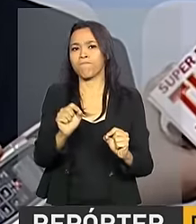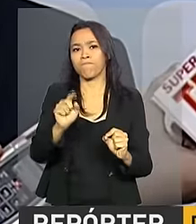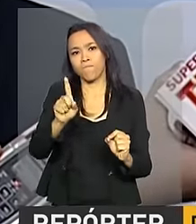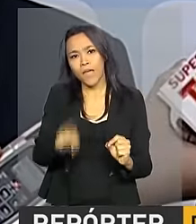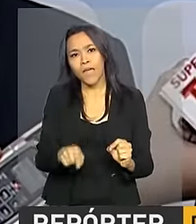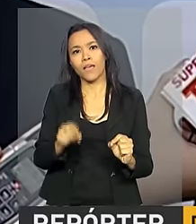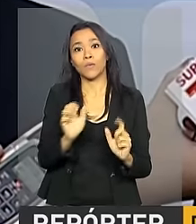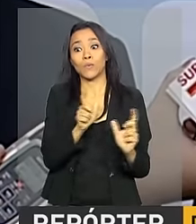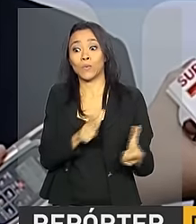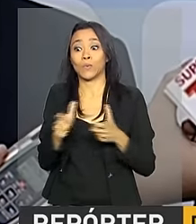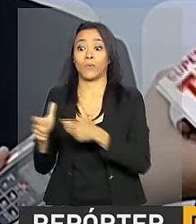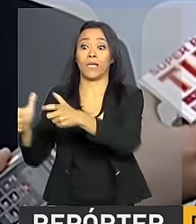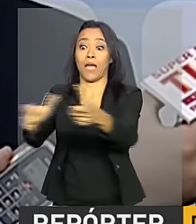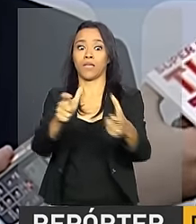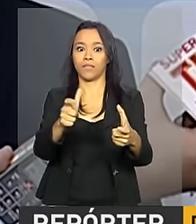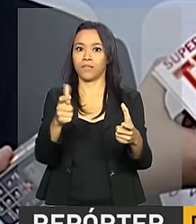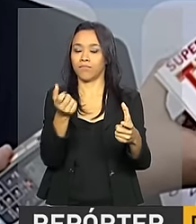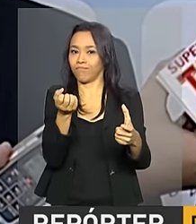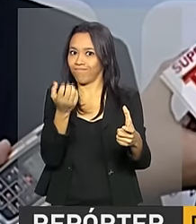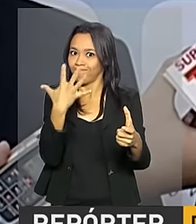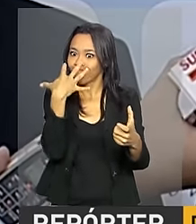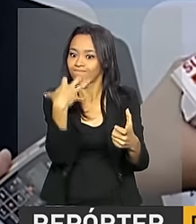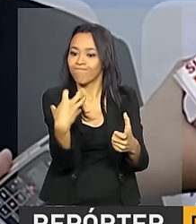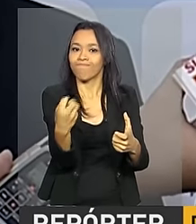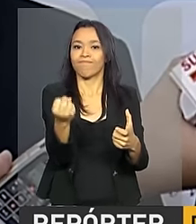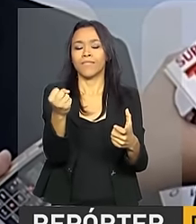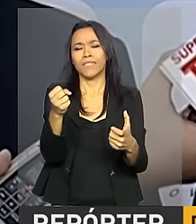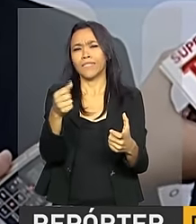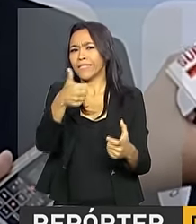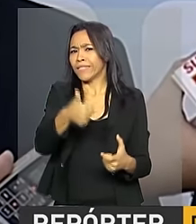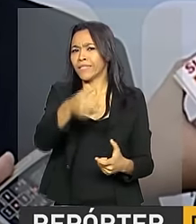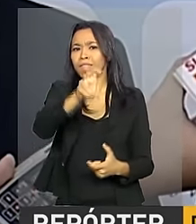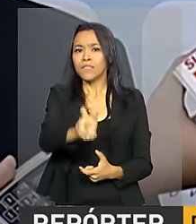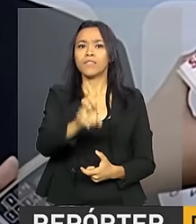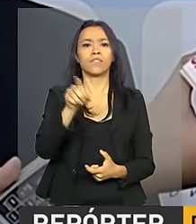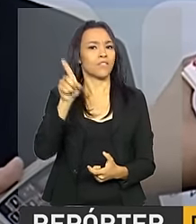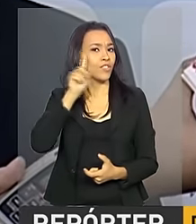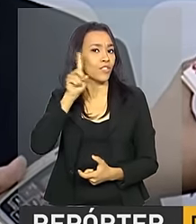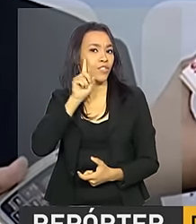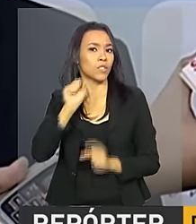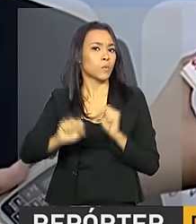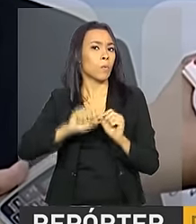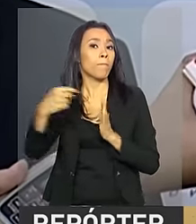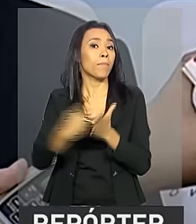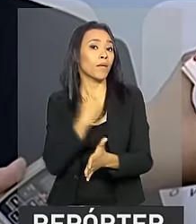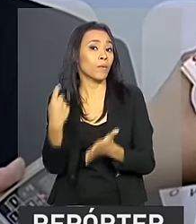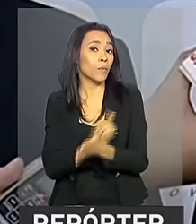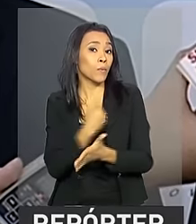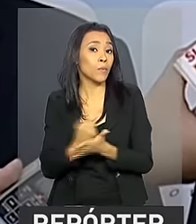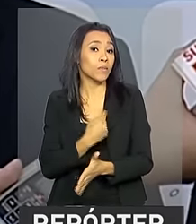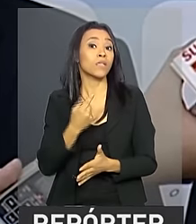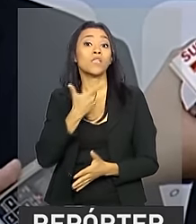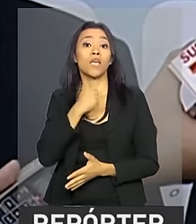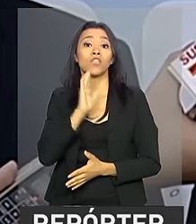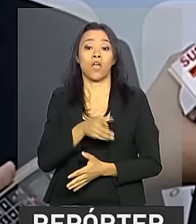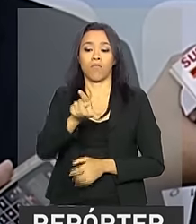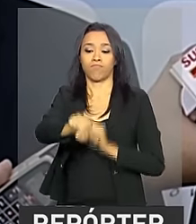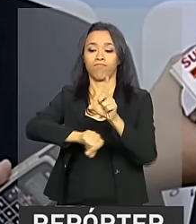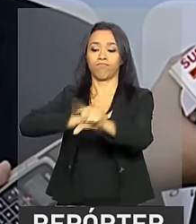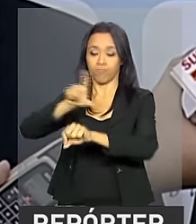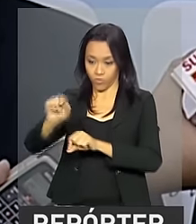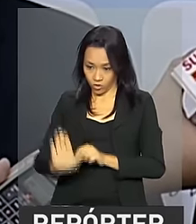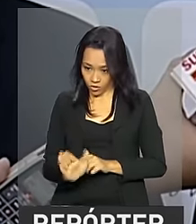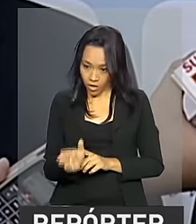mais atraentes e também 15 dias de oportunidade de permuta dos selecionados. Então,